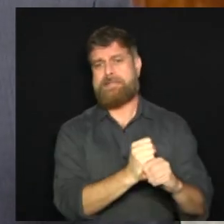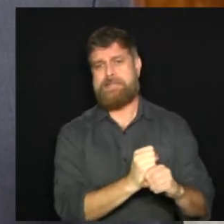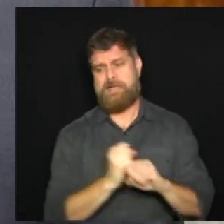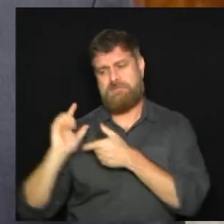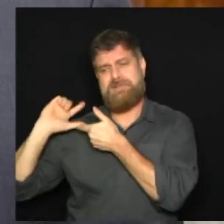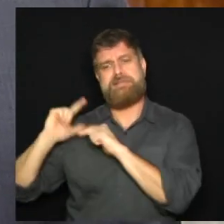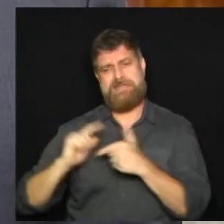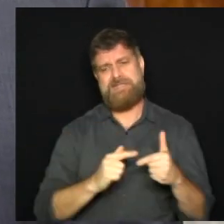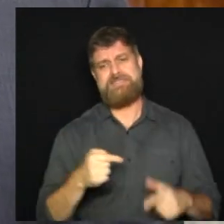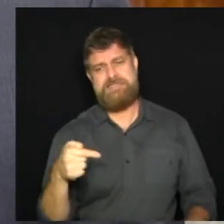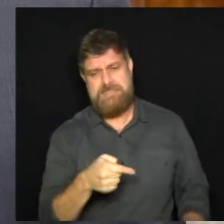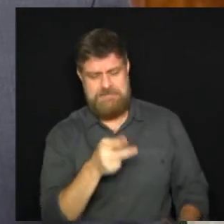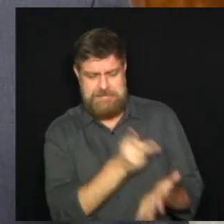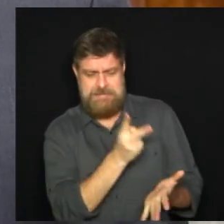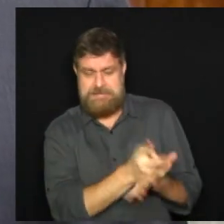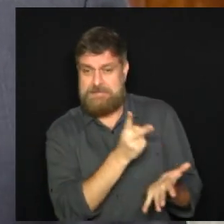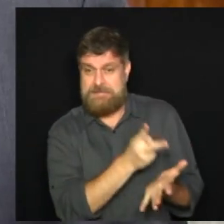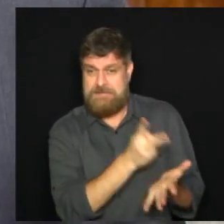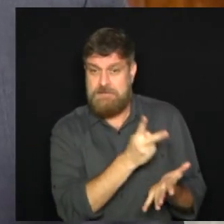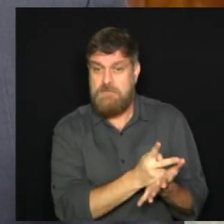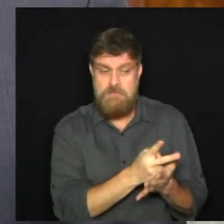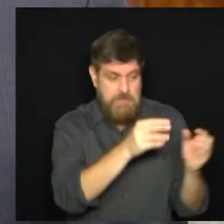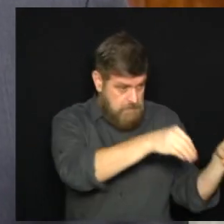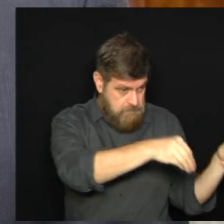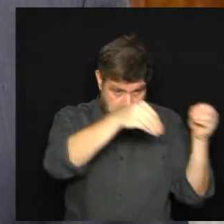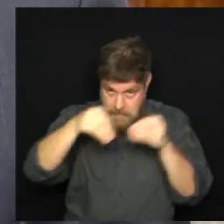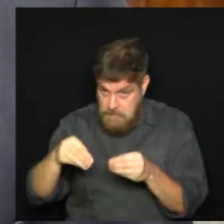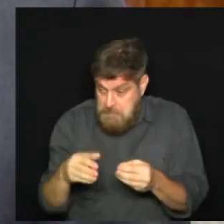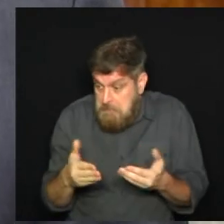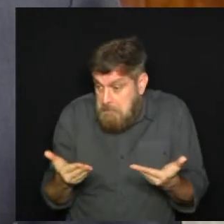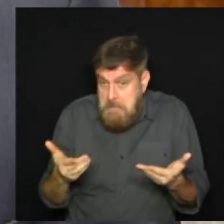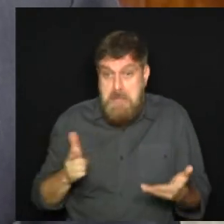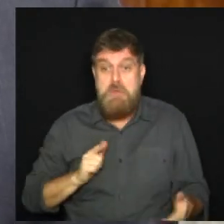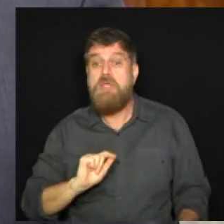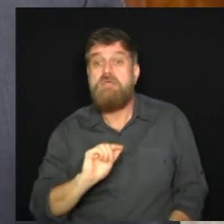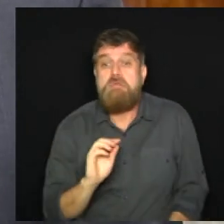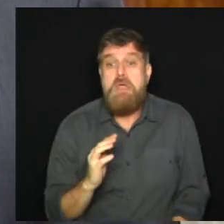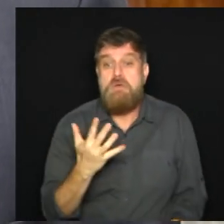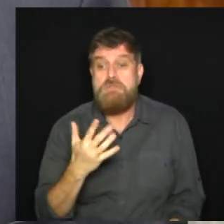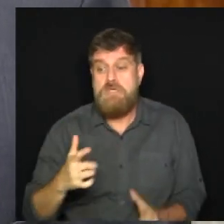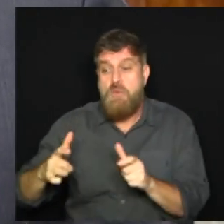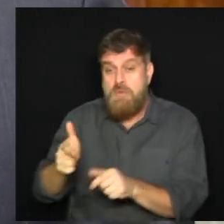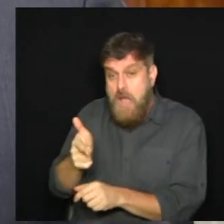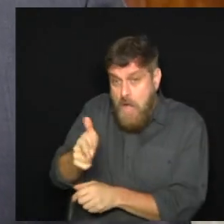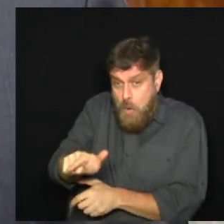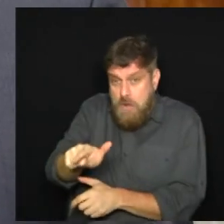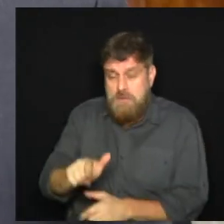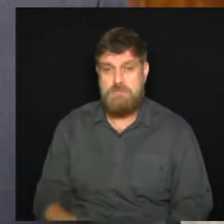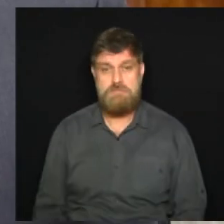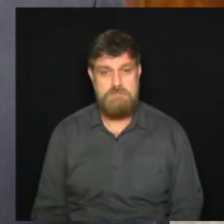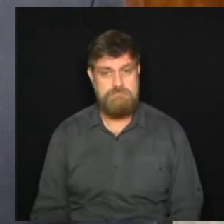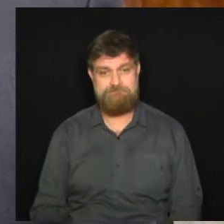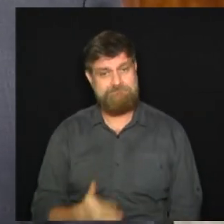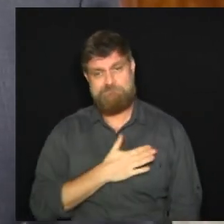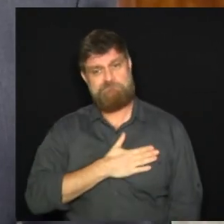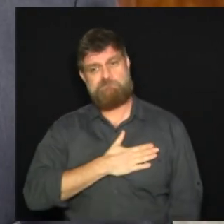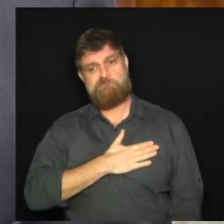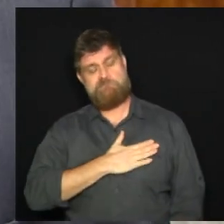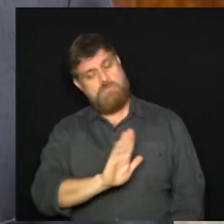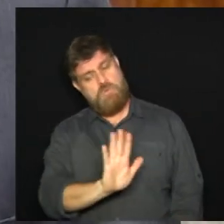na Princesa do Oeste. Então nós precisamos saber se esse comércio não será afetado. Eu posso dar um exemplo aqui, por exemplo, tem uma banca de revista